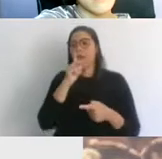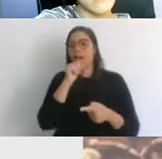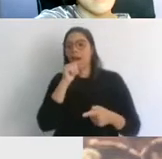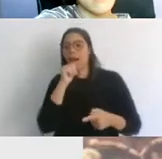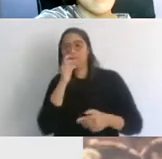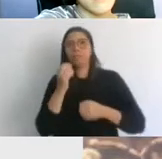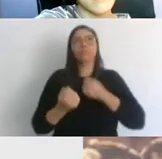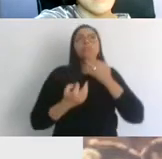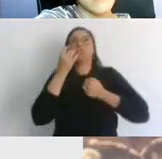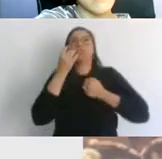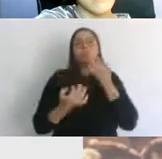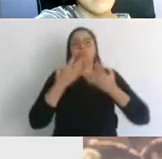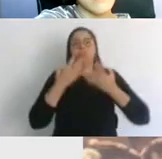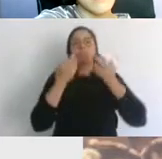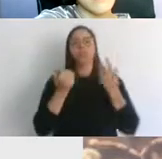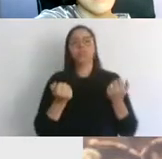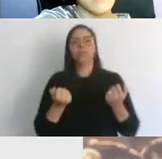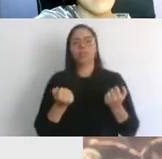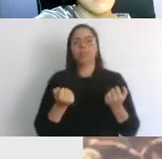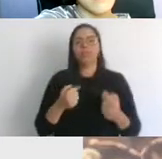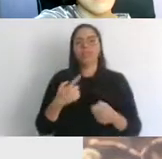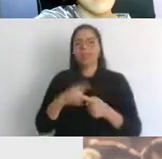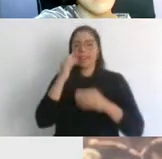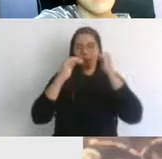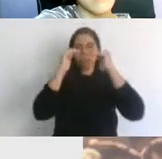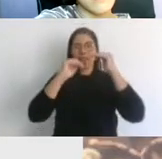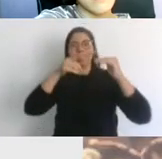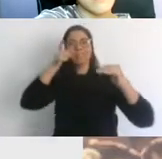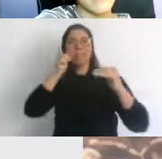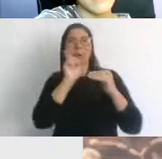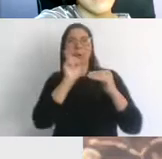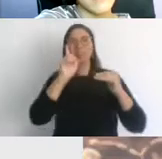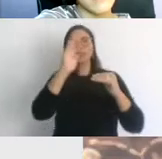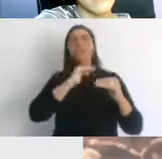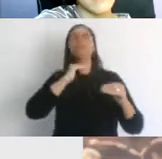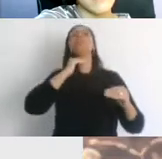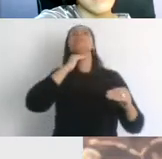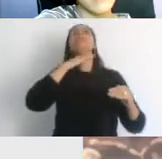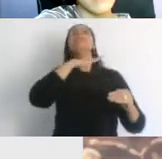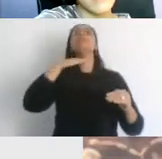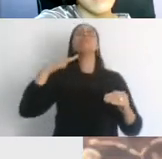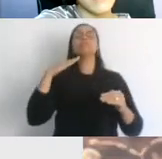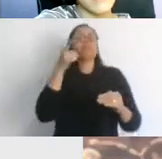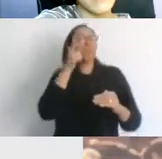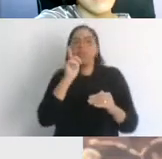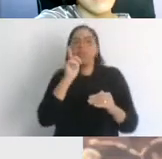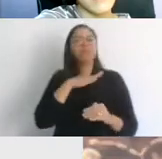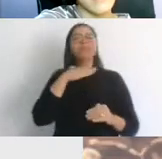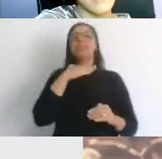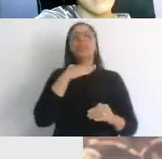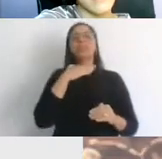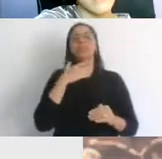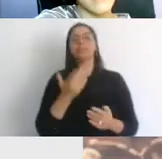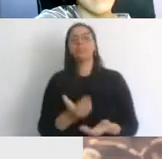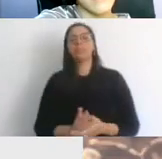ela não e ela era totalmente coberta né ela não conseguia ficar o rosto fora desse espaço de de água